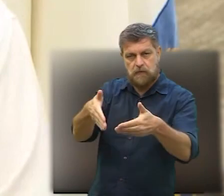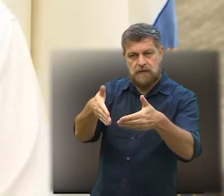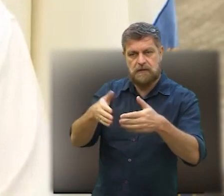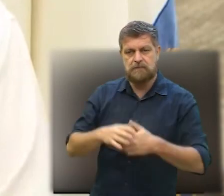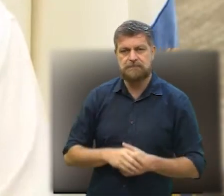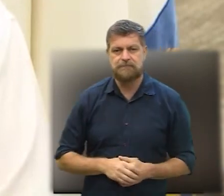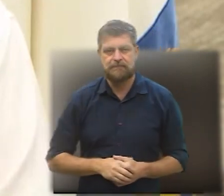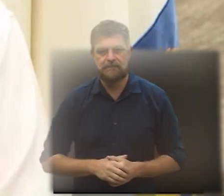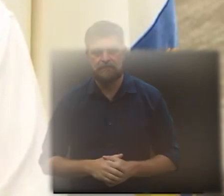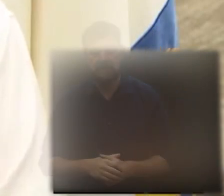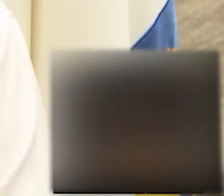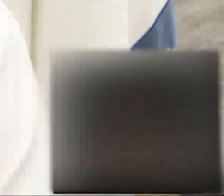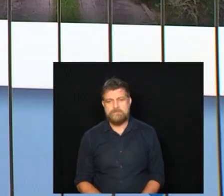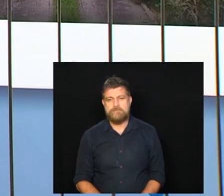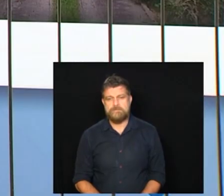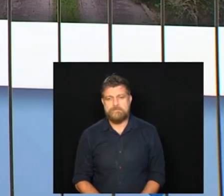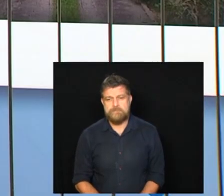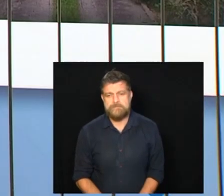ali apontadas.